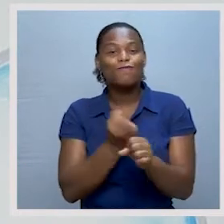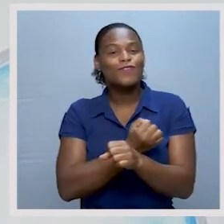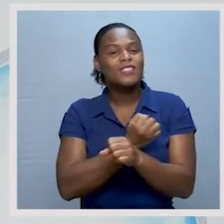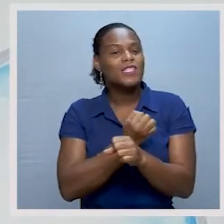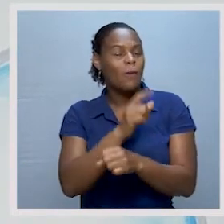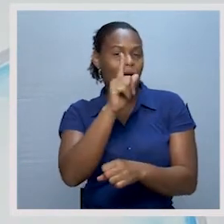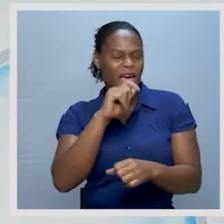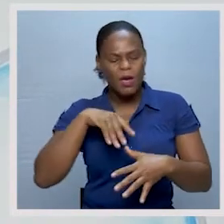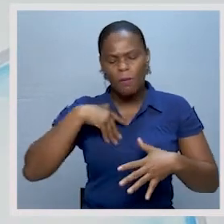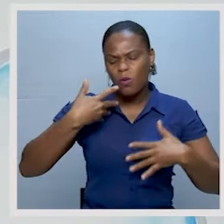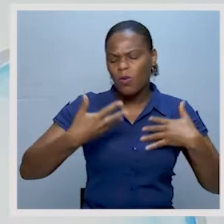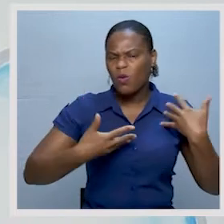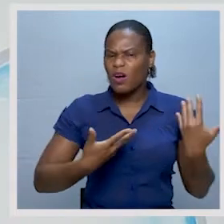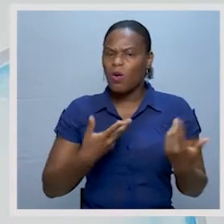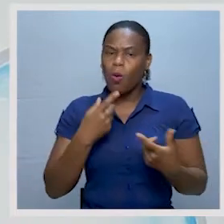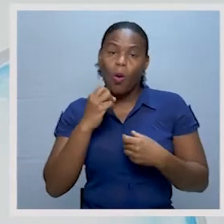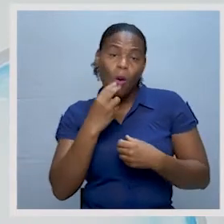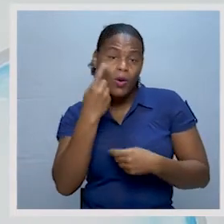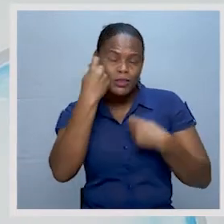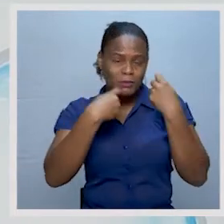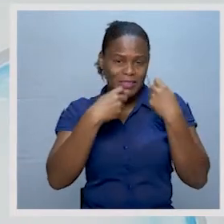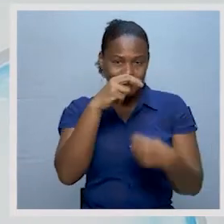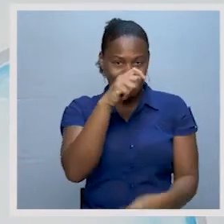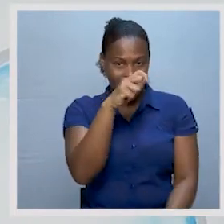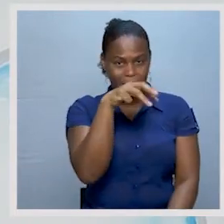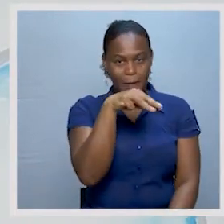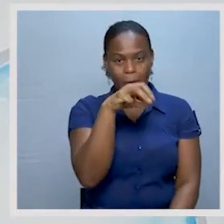a função emotiva ou expressiva.